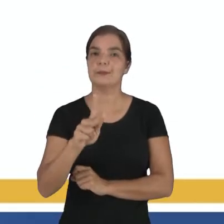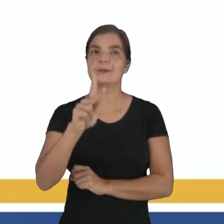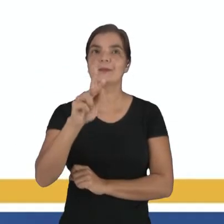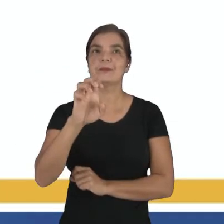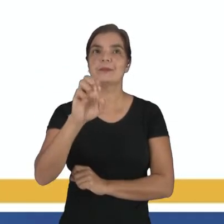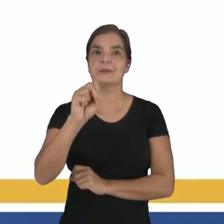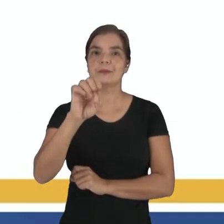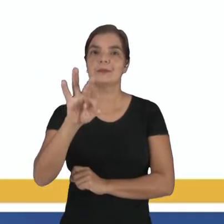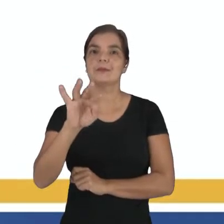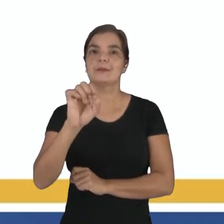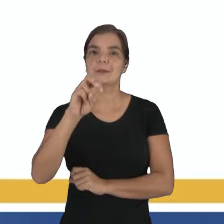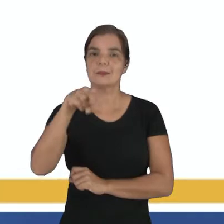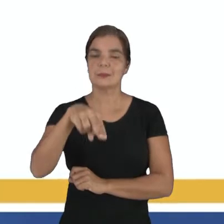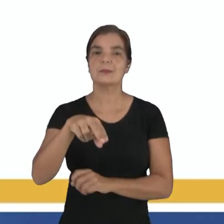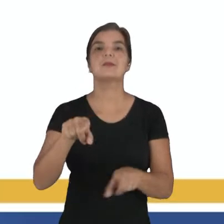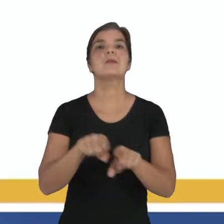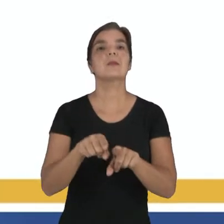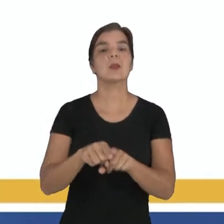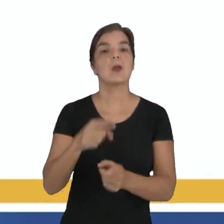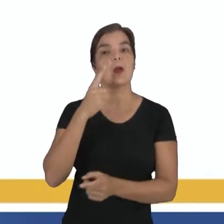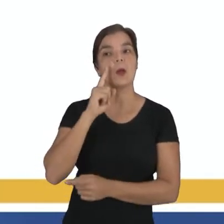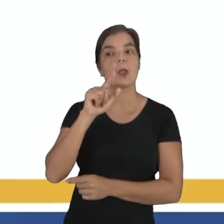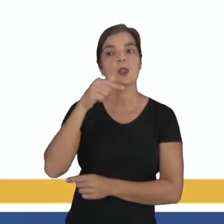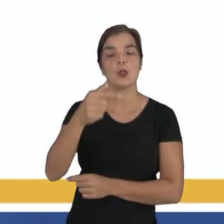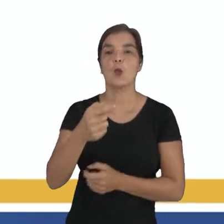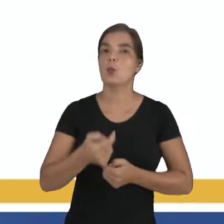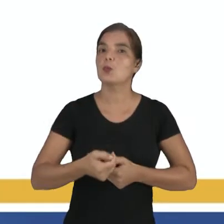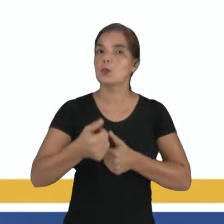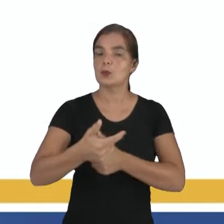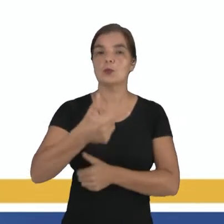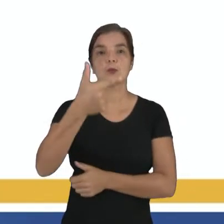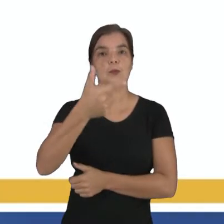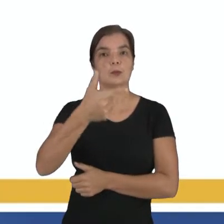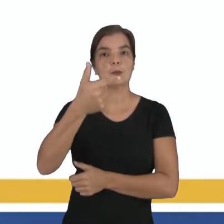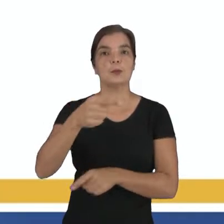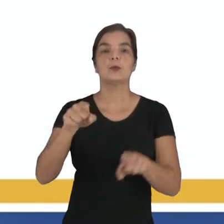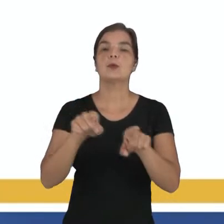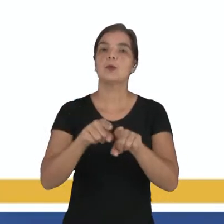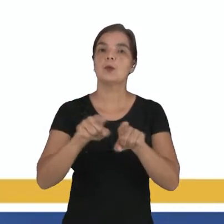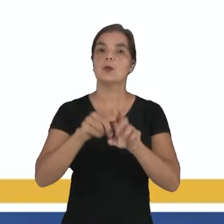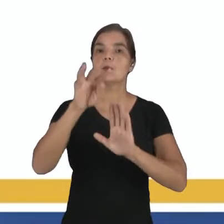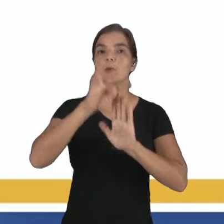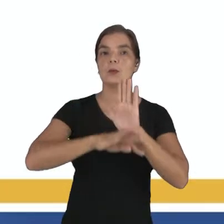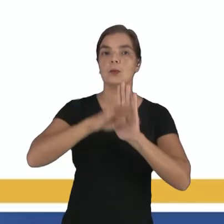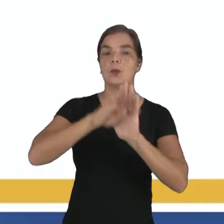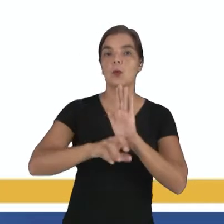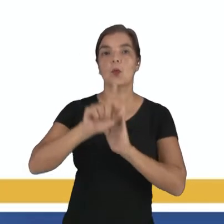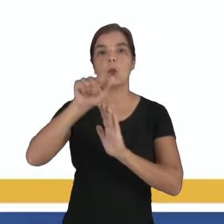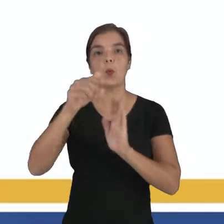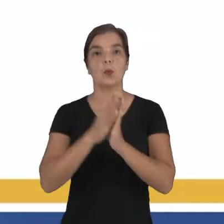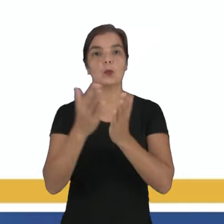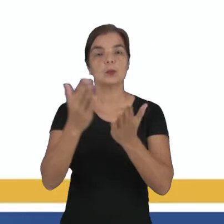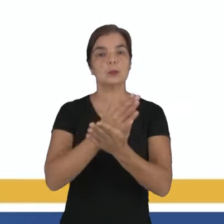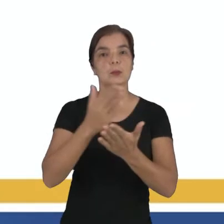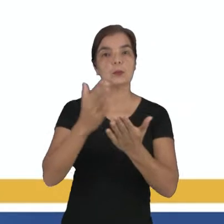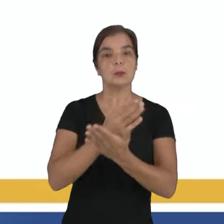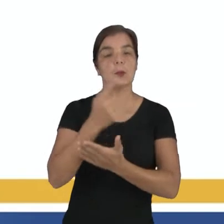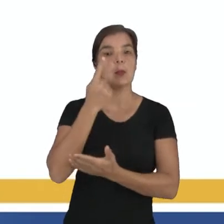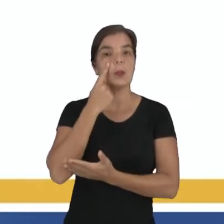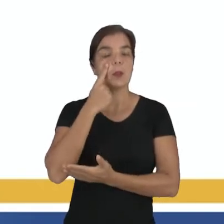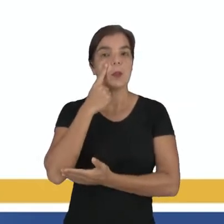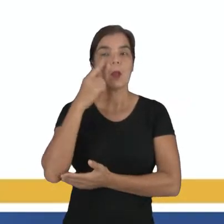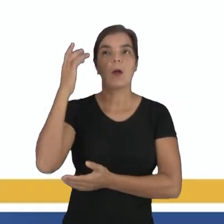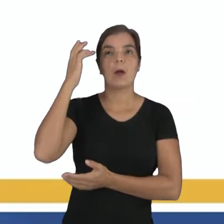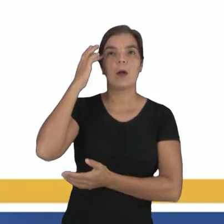Frankenstein. Dica 2. Depois da dica 1, observou o título do texto ou do livro, depois de ter